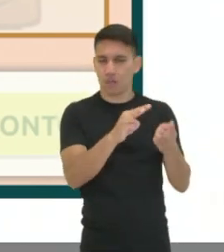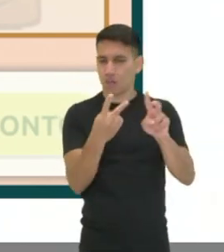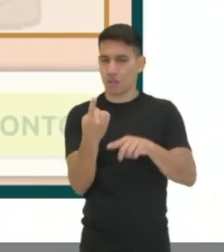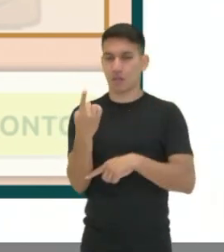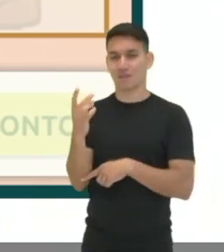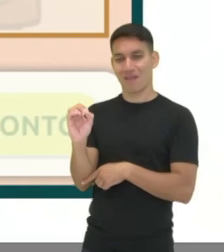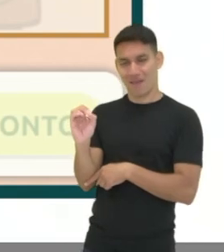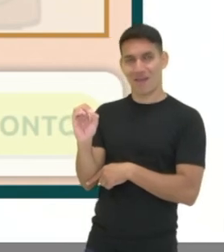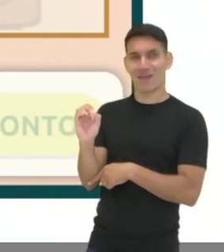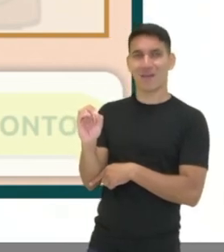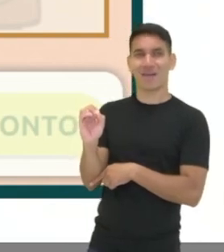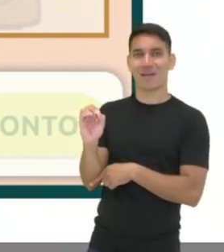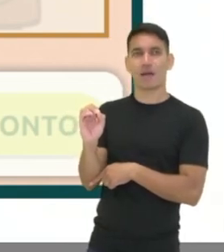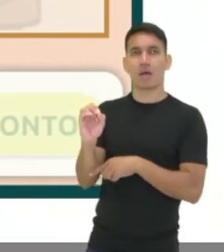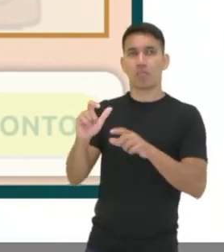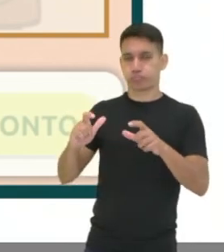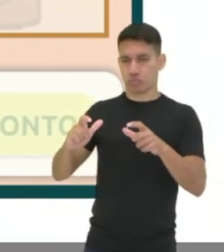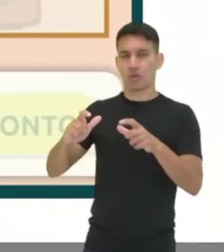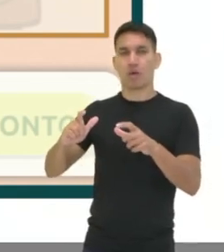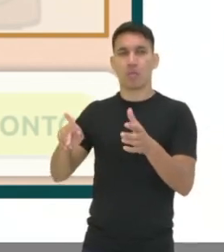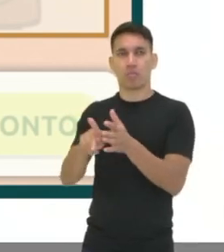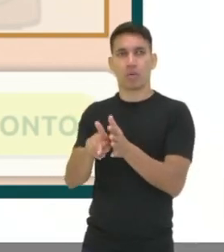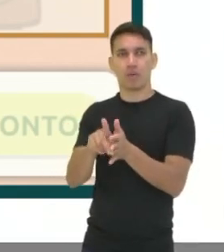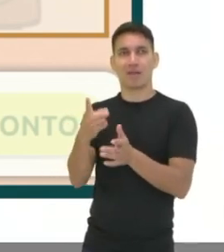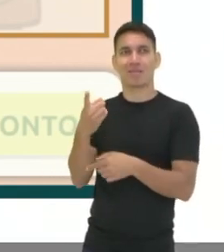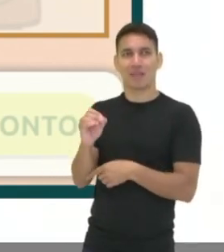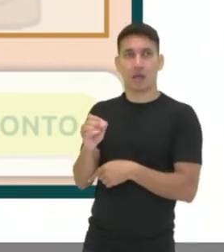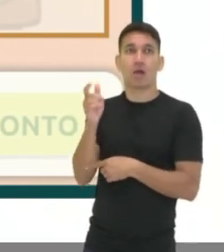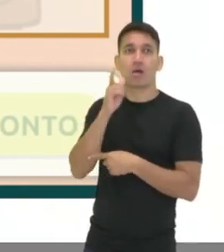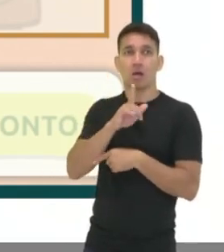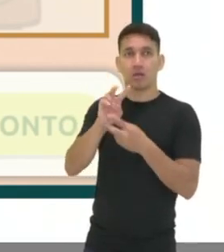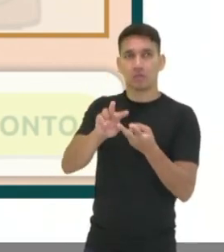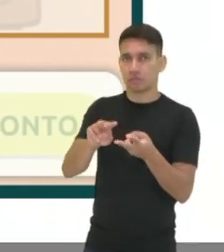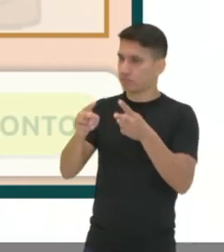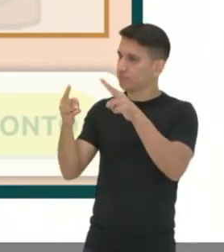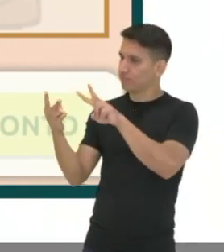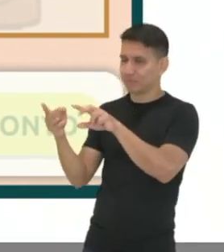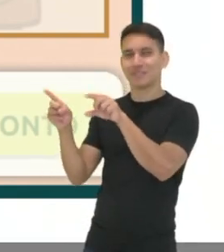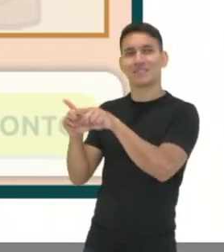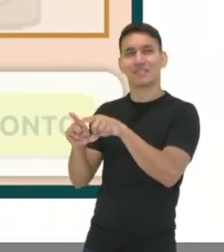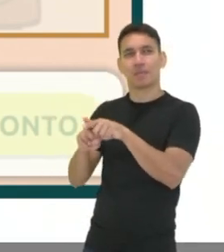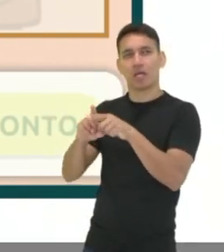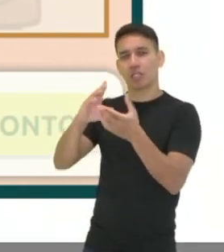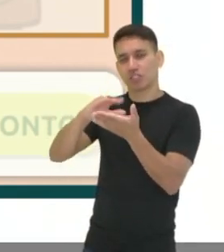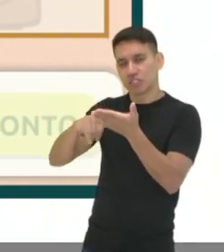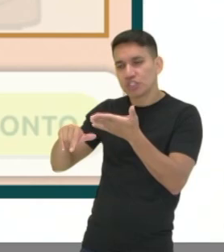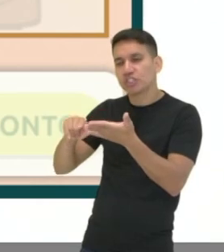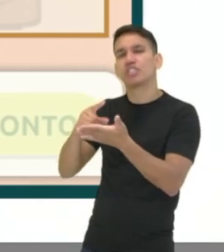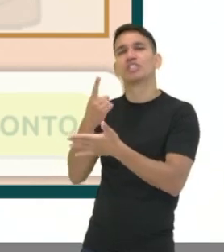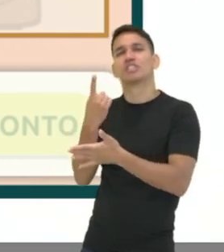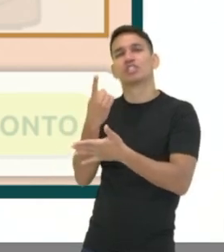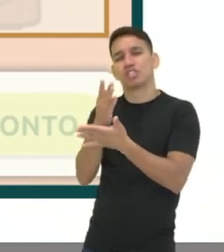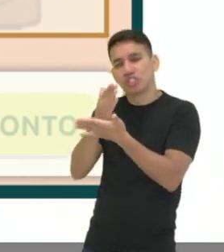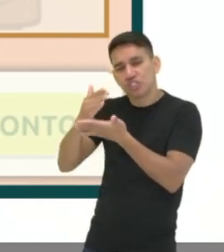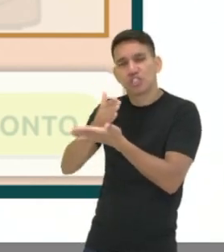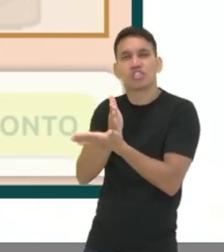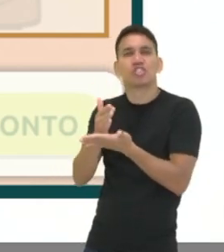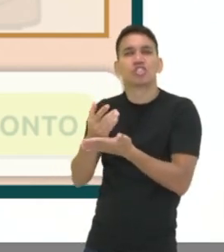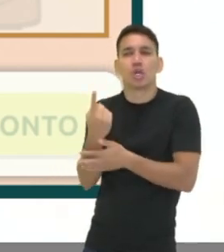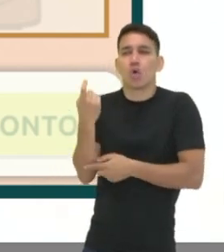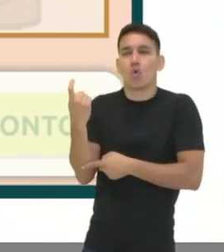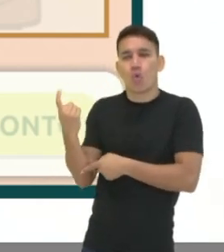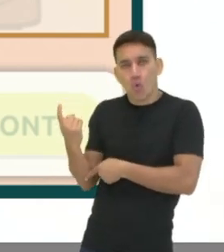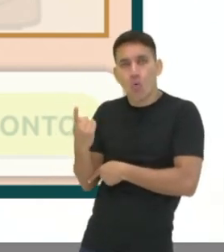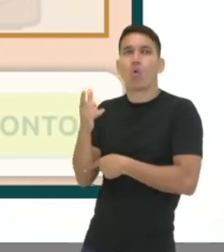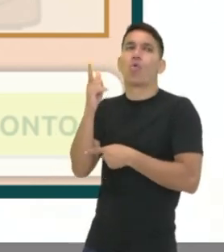barrinhas ali, né? De 10, tá? E assim por diante também, se você, né, quiser pegar 10 barrinhas e transformar em uma unidade ali, né,